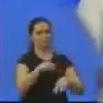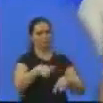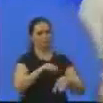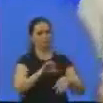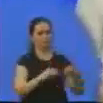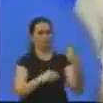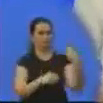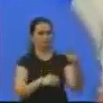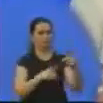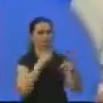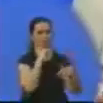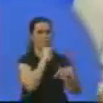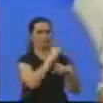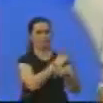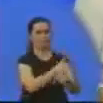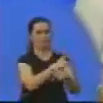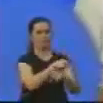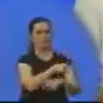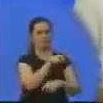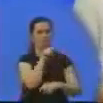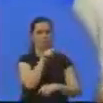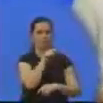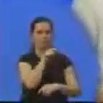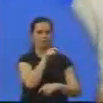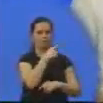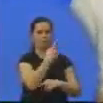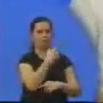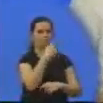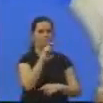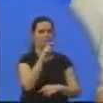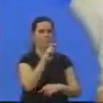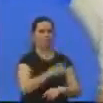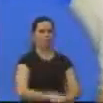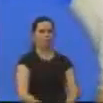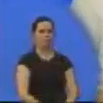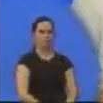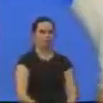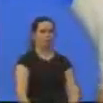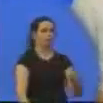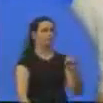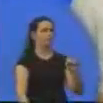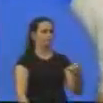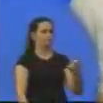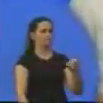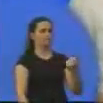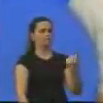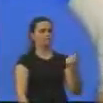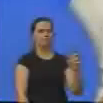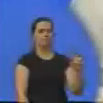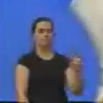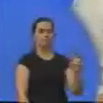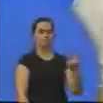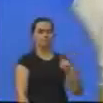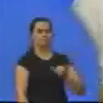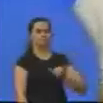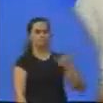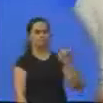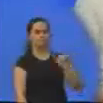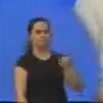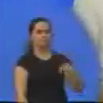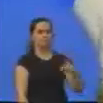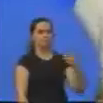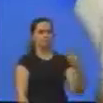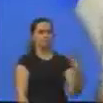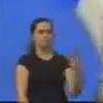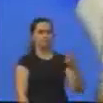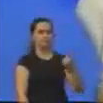esse que eu estou procurando. O x vale 15. Mas se o x vale 15, quanto vale o y? Faço a conta, 30 menos